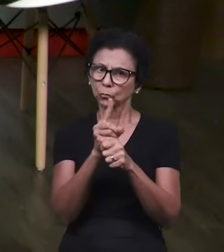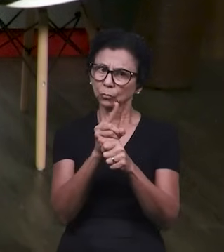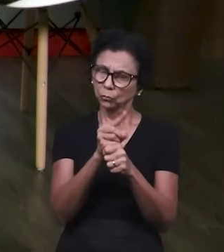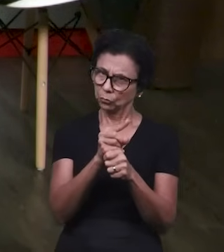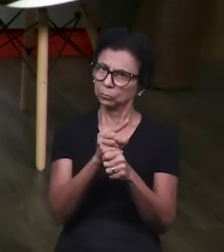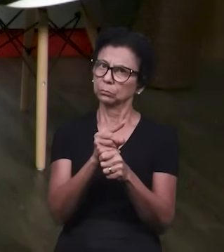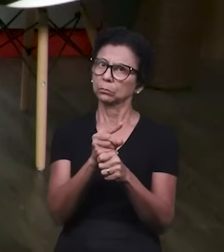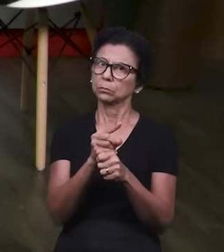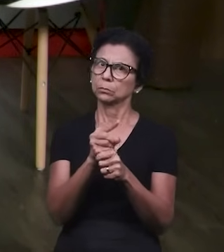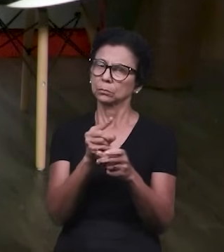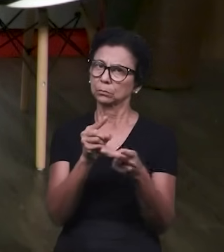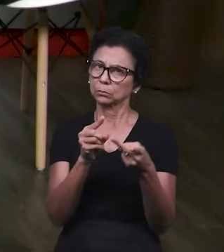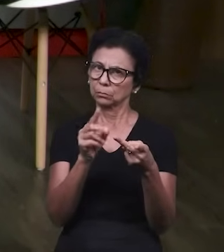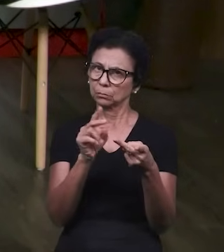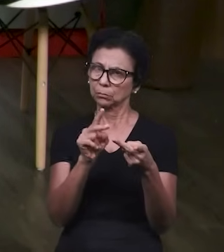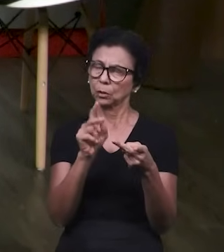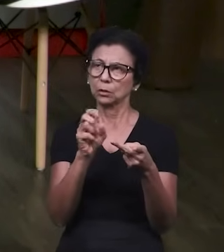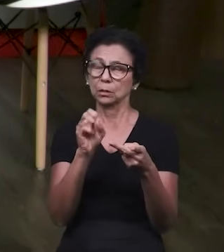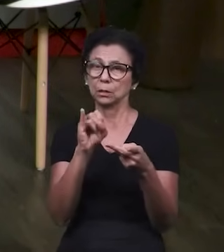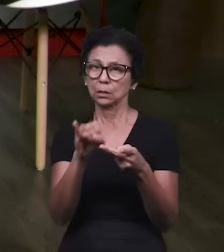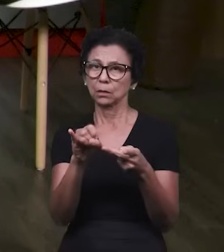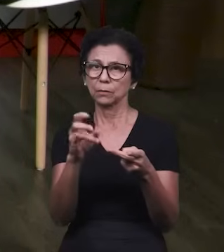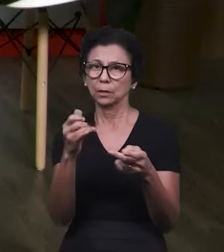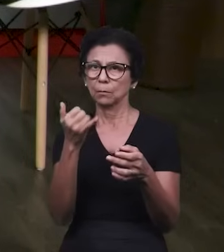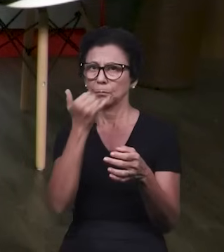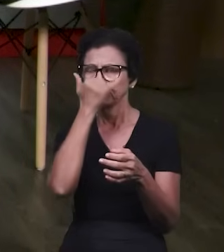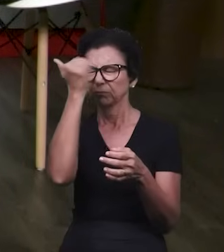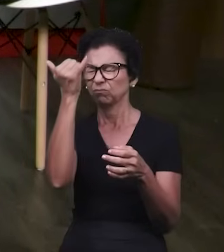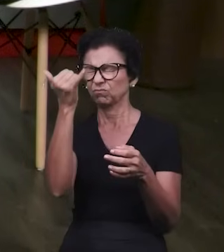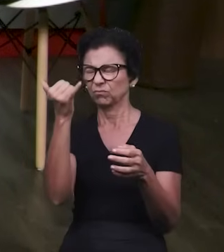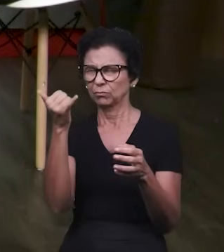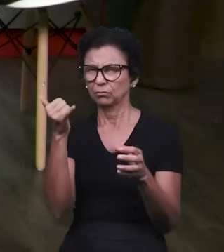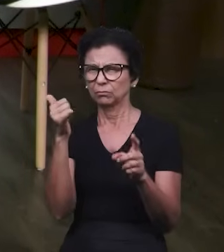uma punição. Um acidente. Ou uma multa, ou seja